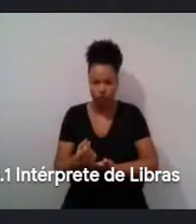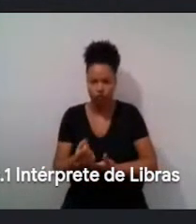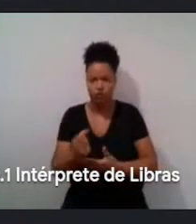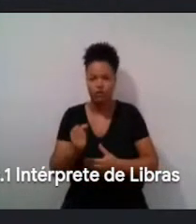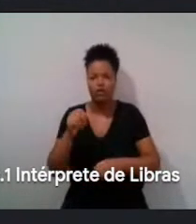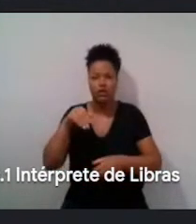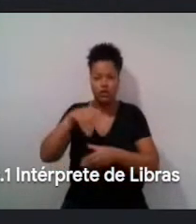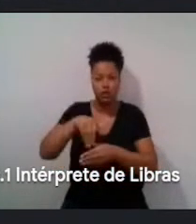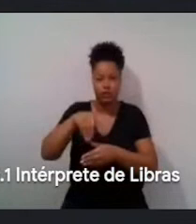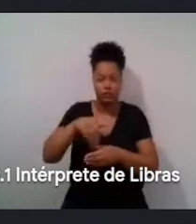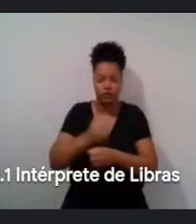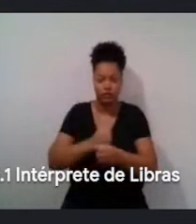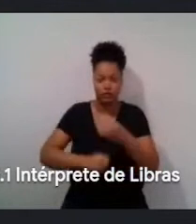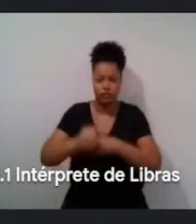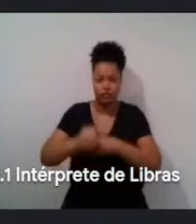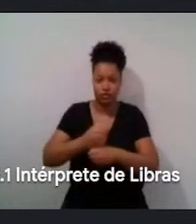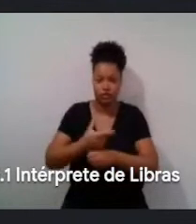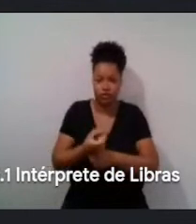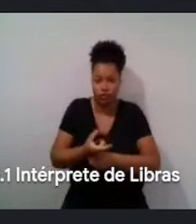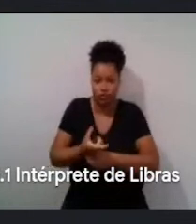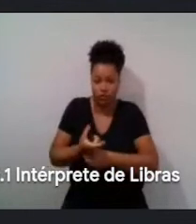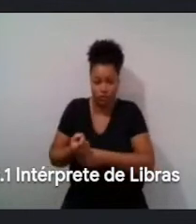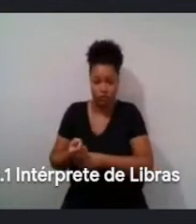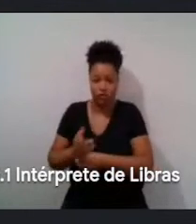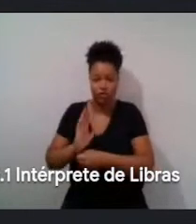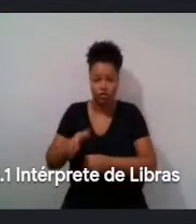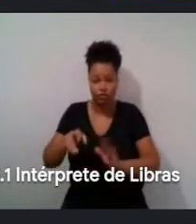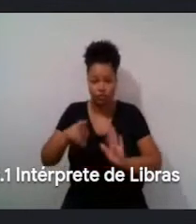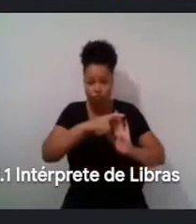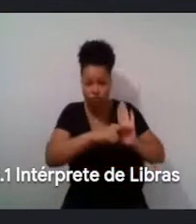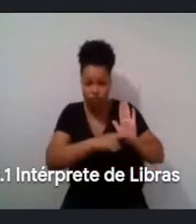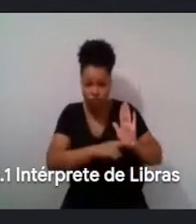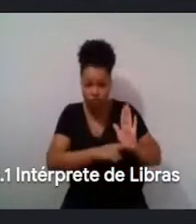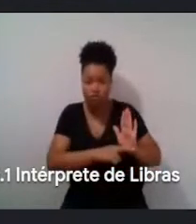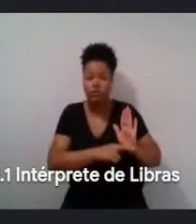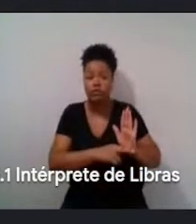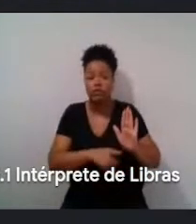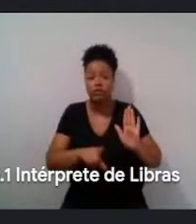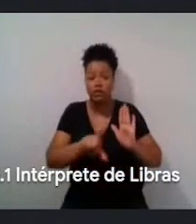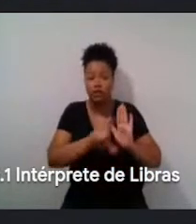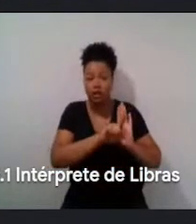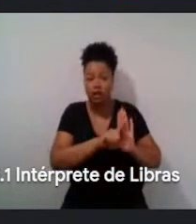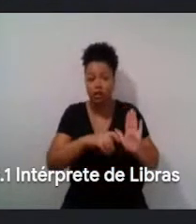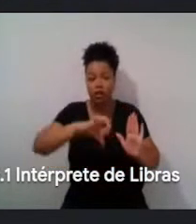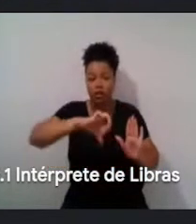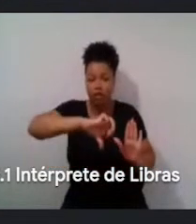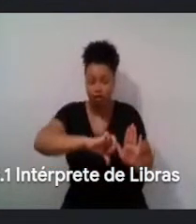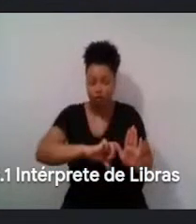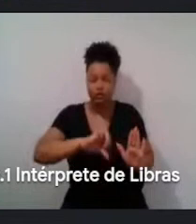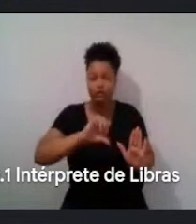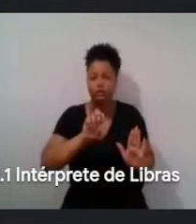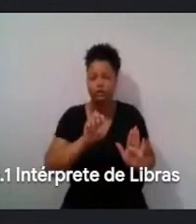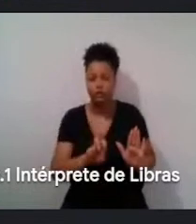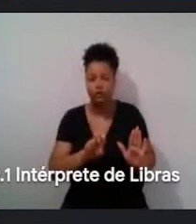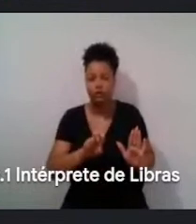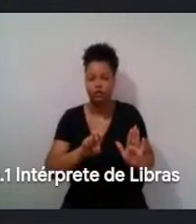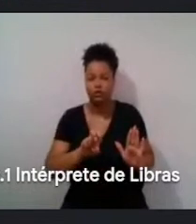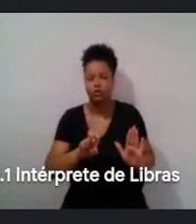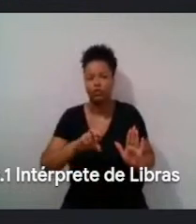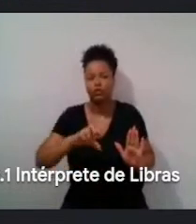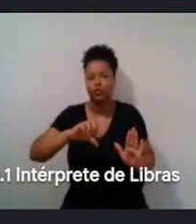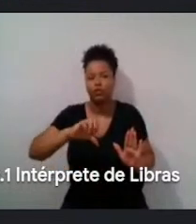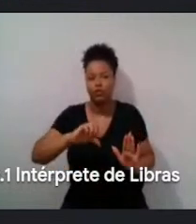2020, ela encontra-se normatizada pelas disposições contidas na Lei 9504, de 97, e